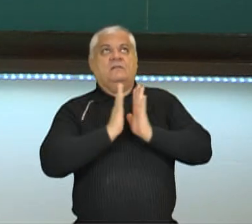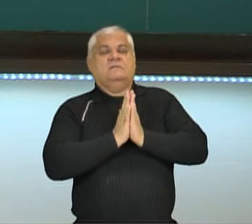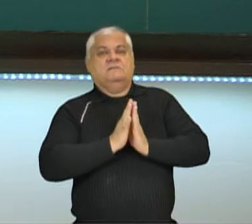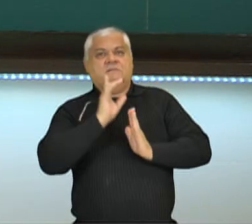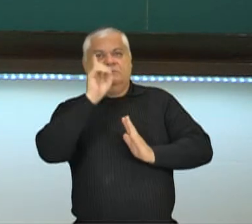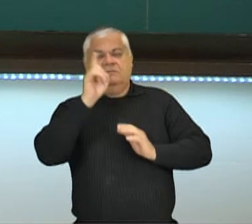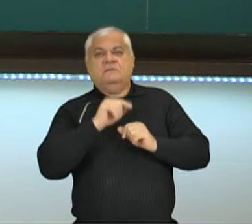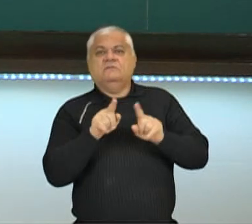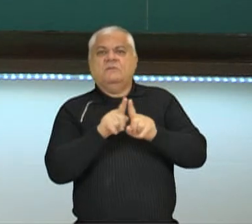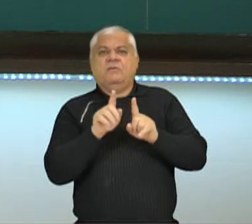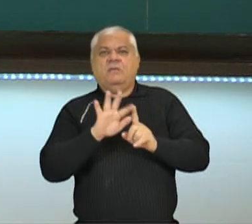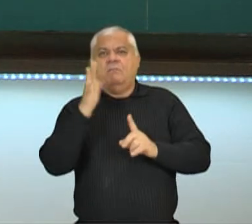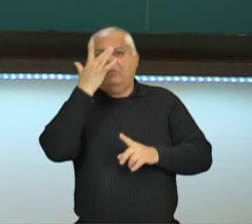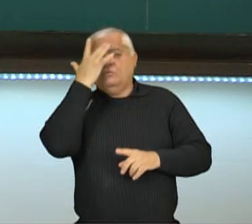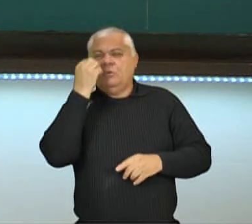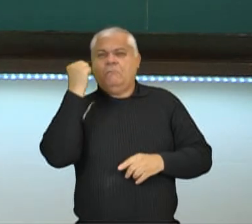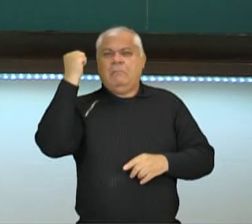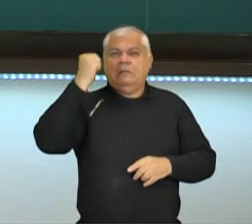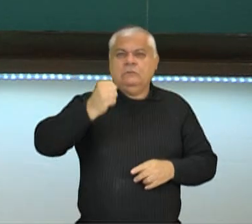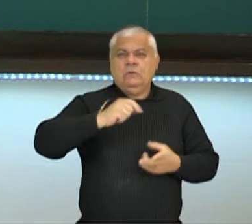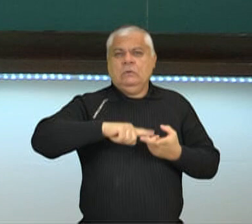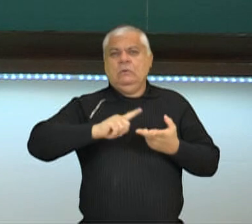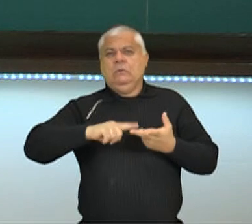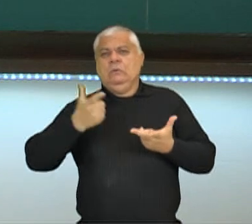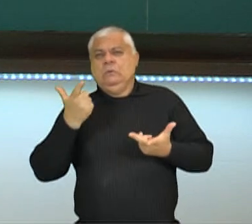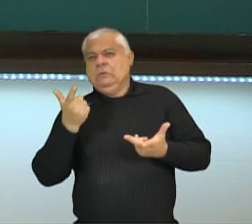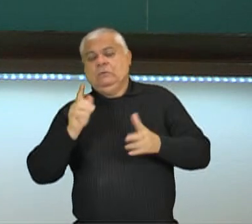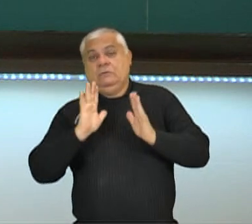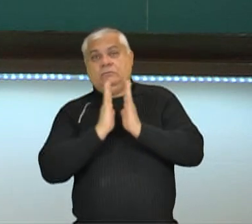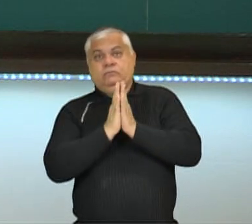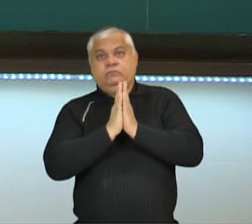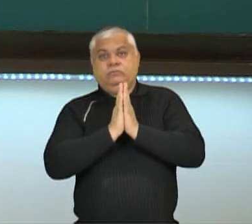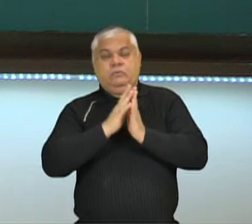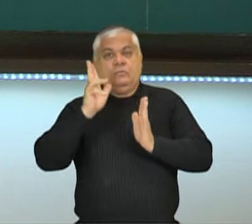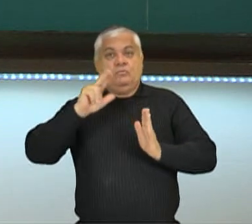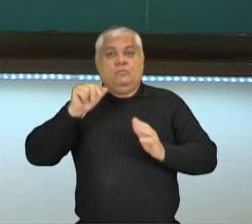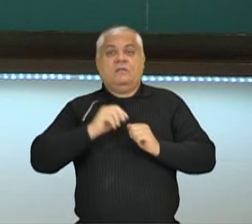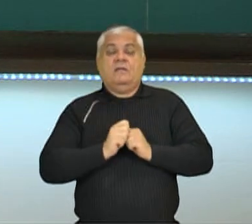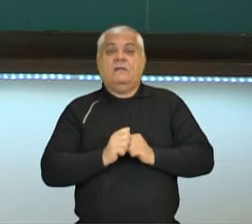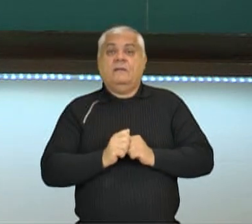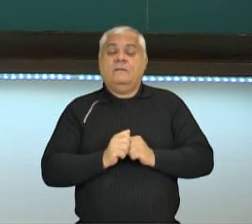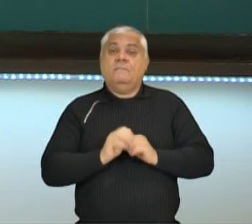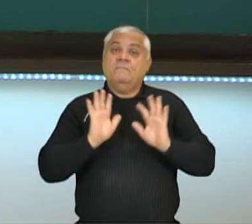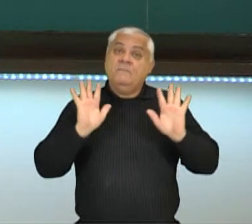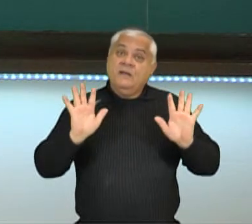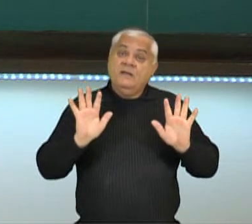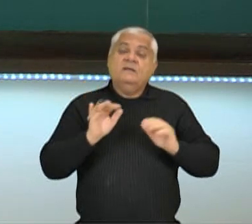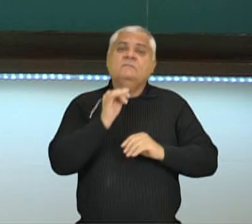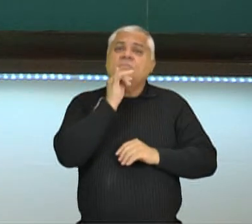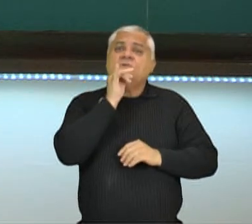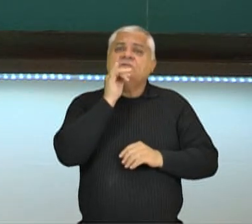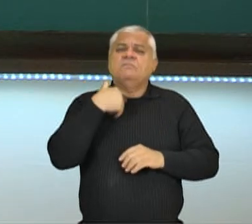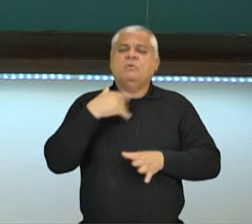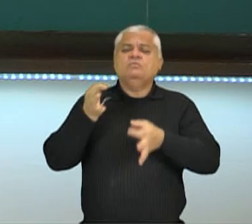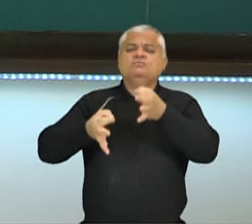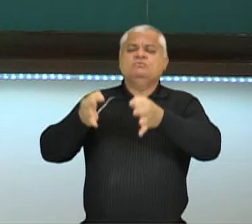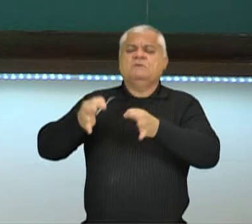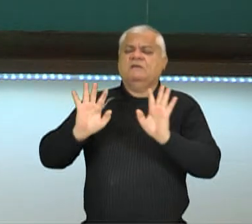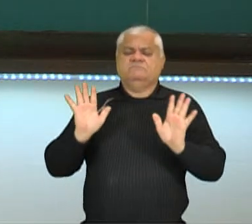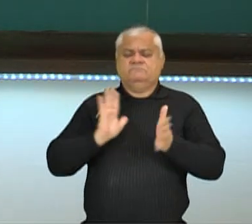ou alguém que, sei lá, assassinou um parente. Graças a Deus, isso nunca aconteceu. Enfim, quem sou eu para julgar alguém,